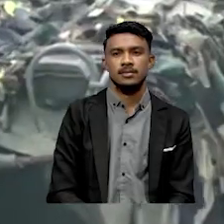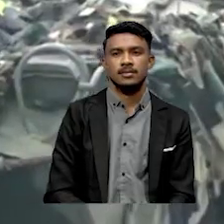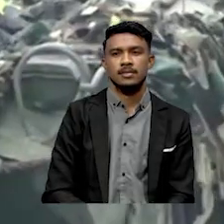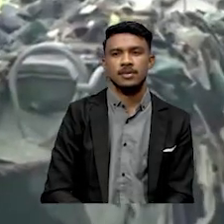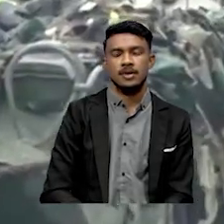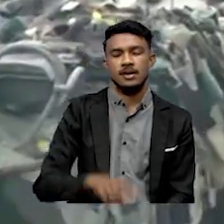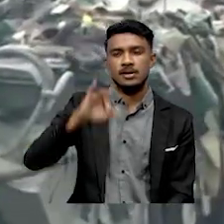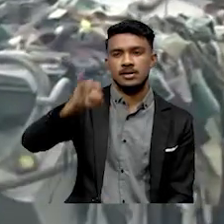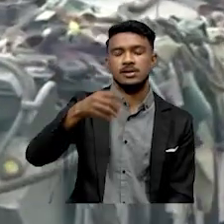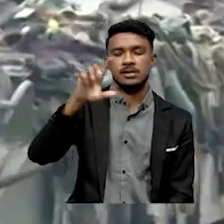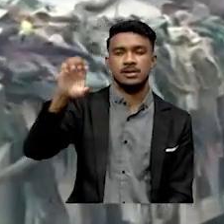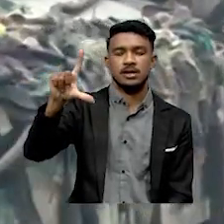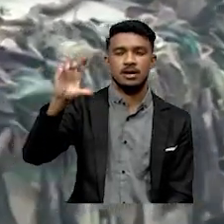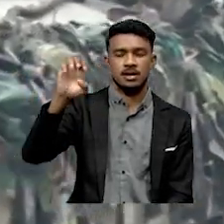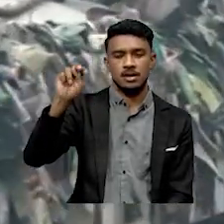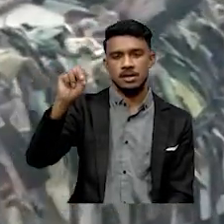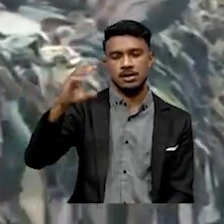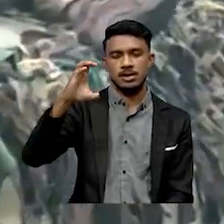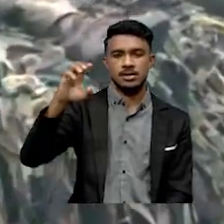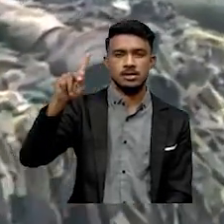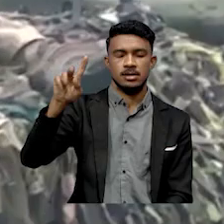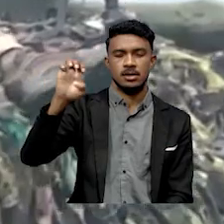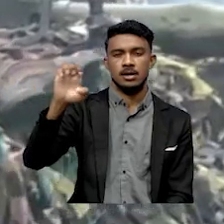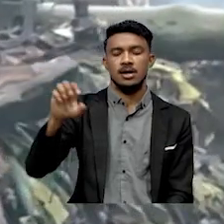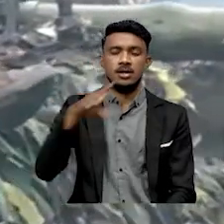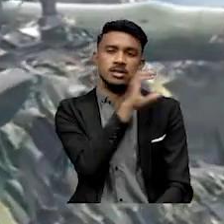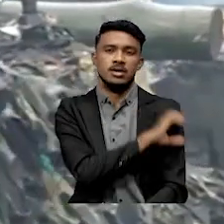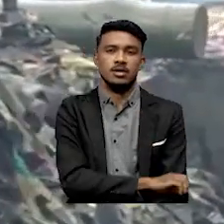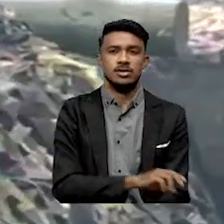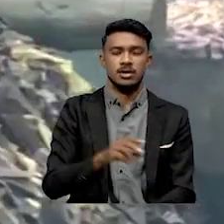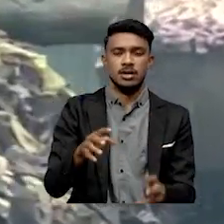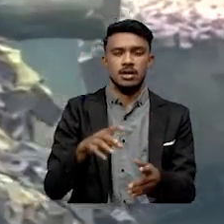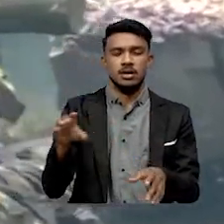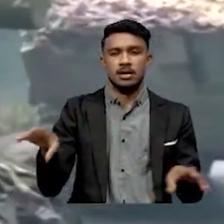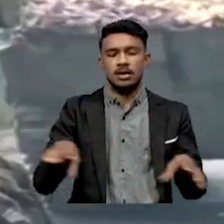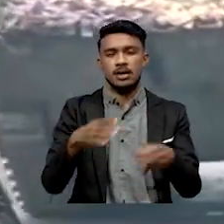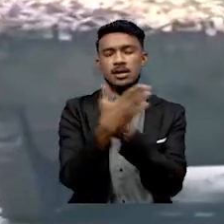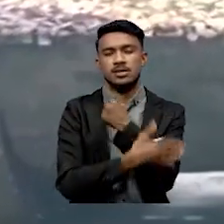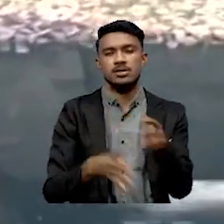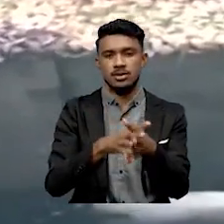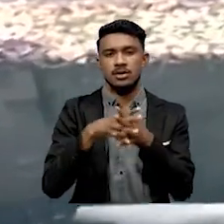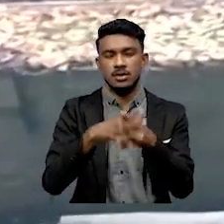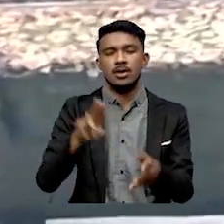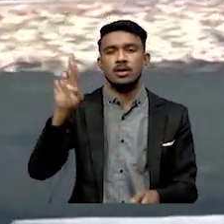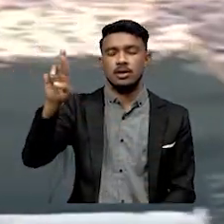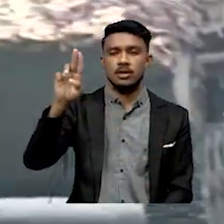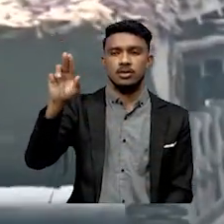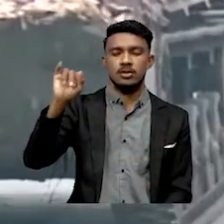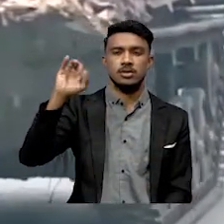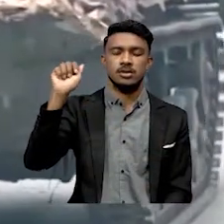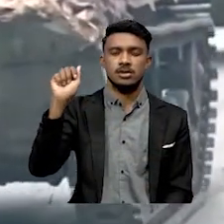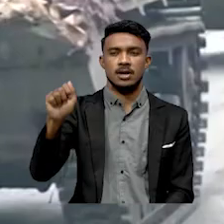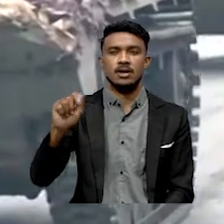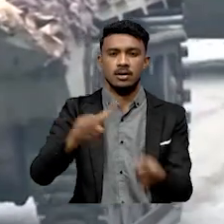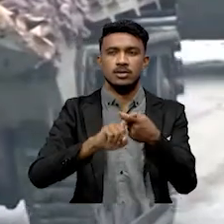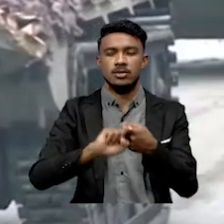Zelensky atutan, nia se halo discurso e a Conselho de Segurança das Nações Unidas e a terça nem. Rússia rejeita qualquer acusação relacionada